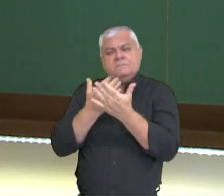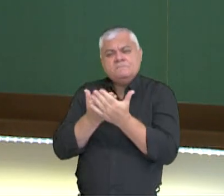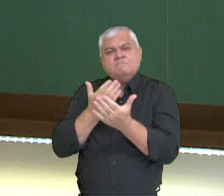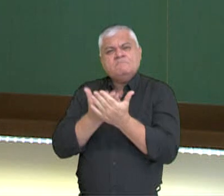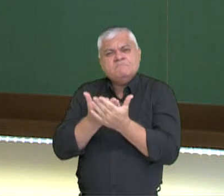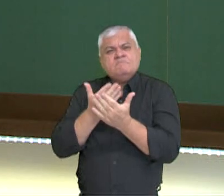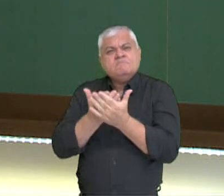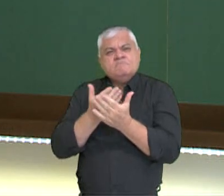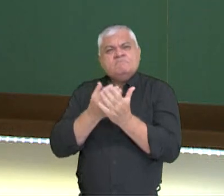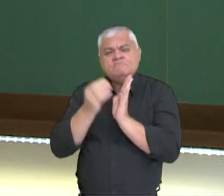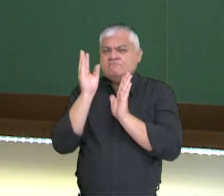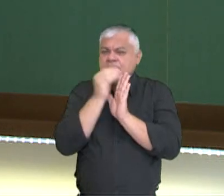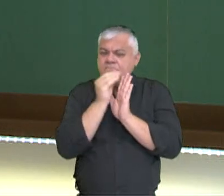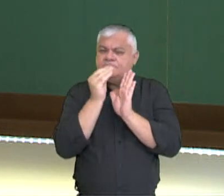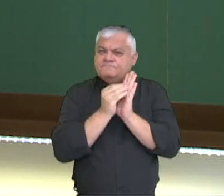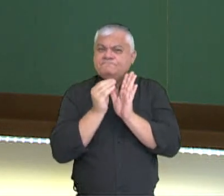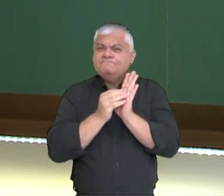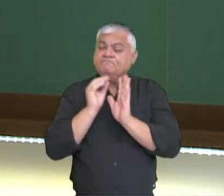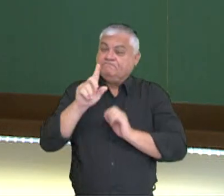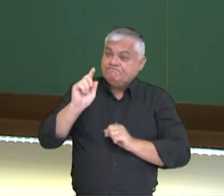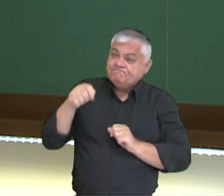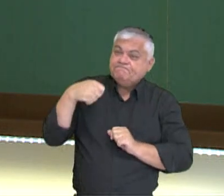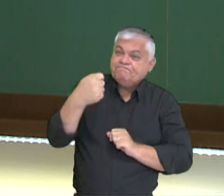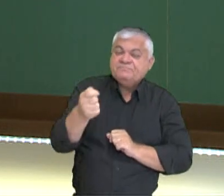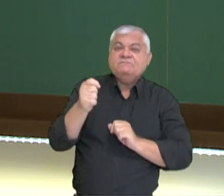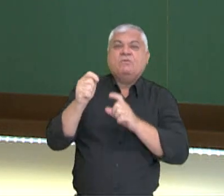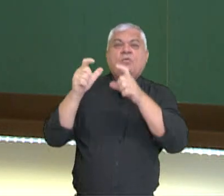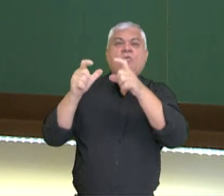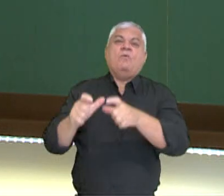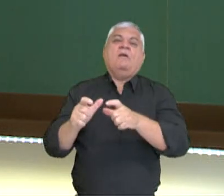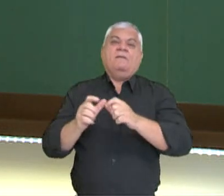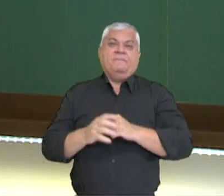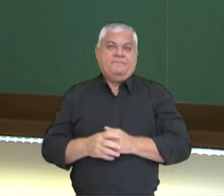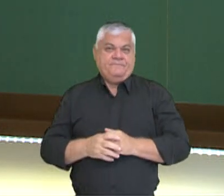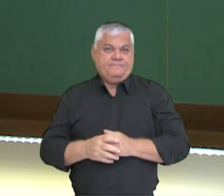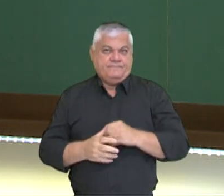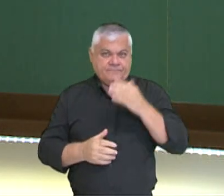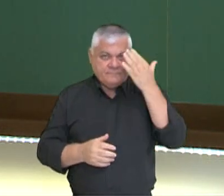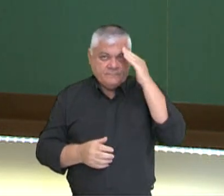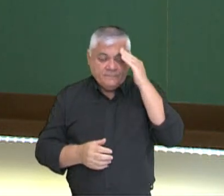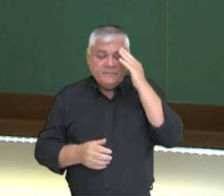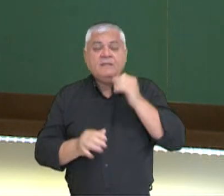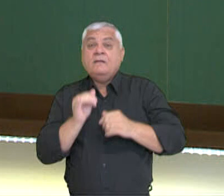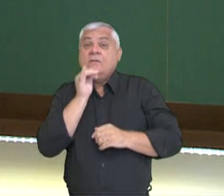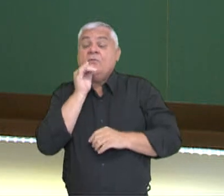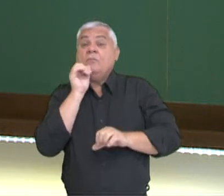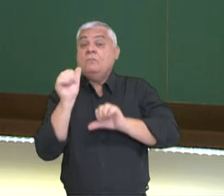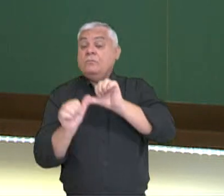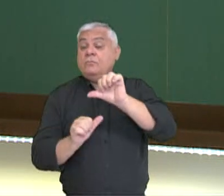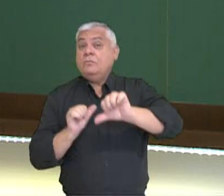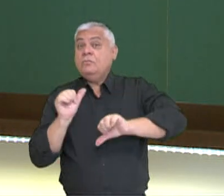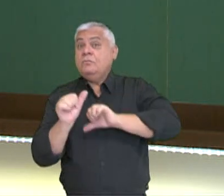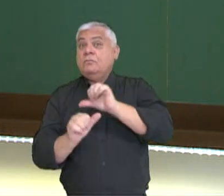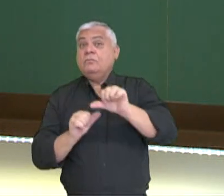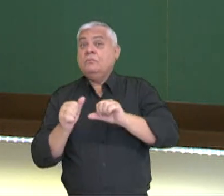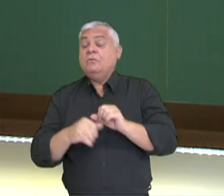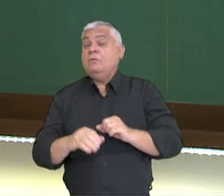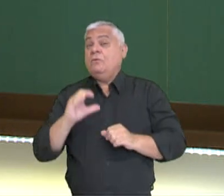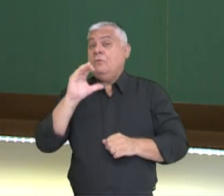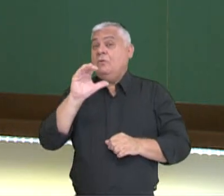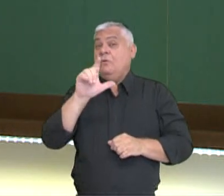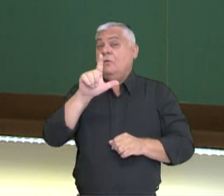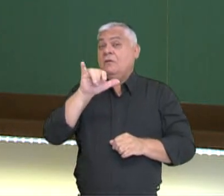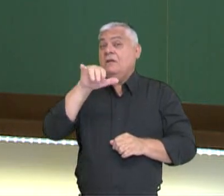você estabelecer um tipo climático de um determinado lugar. E para que eu diga que teve mudança nesse tipo climático,